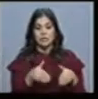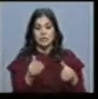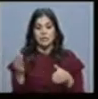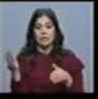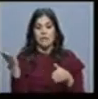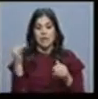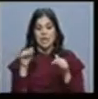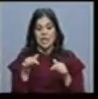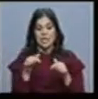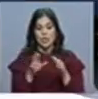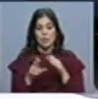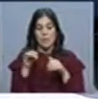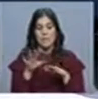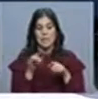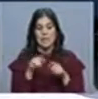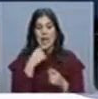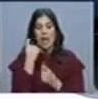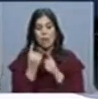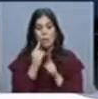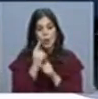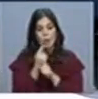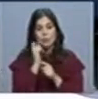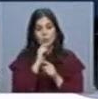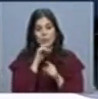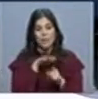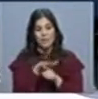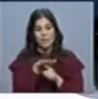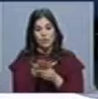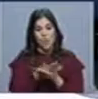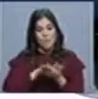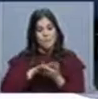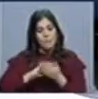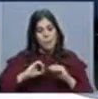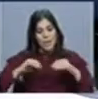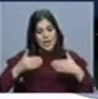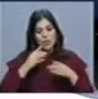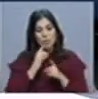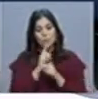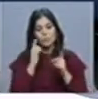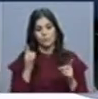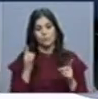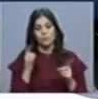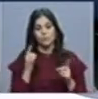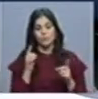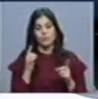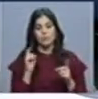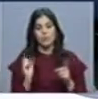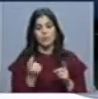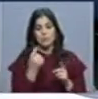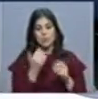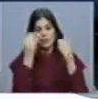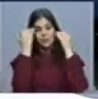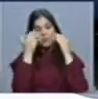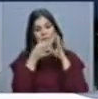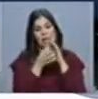sofrido alguma coisa, mas essa alguma coisa deve ter começado logo na origem. Porque embora as primeiras indicações da sua